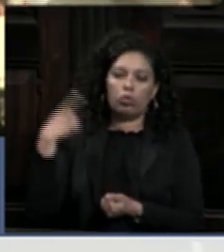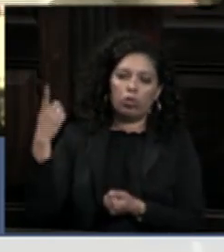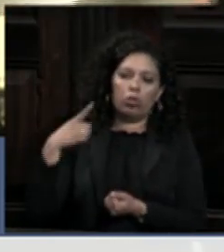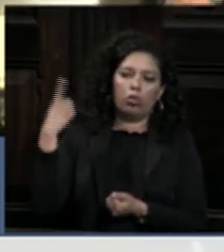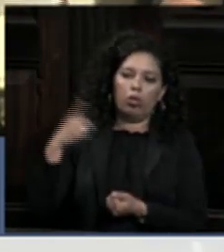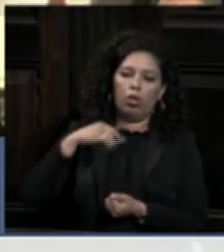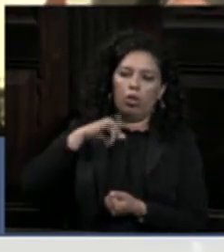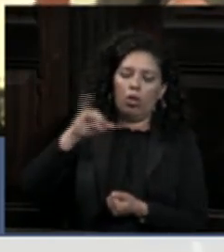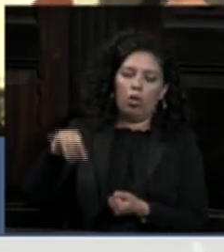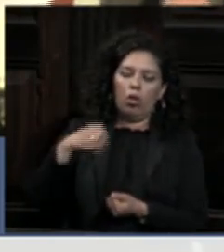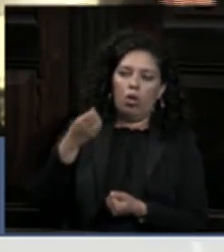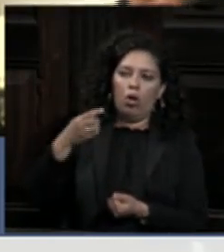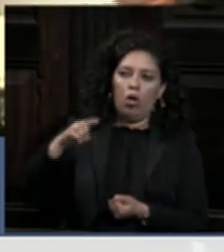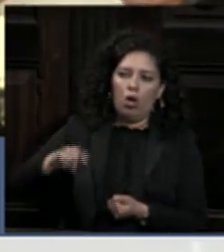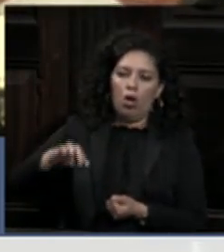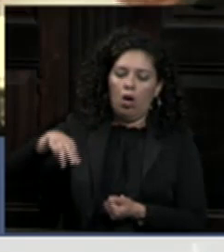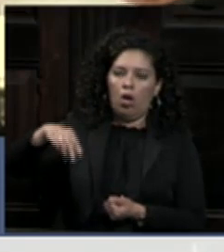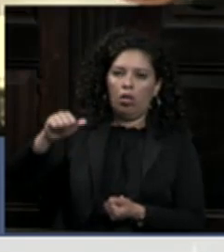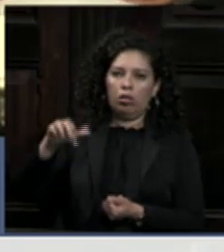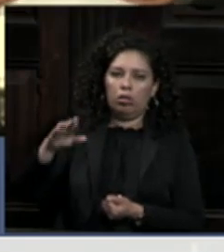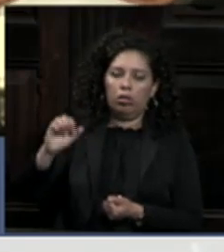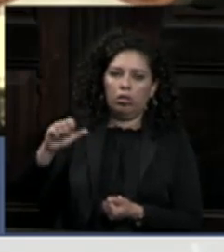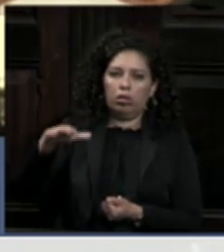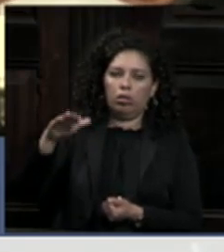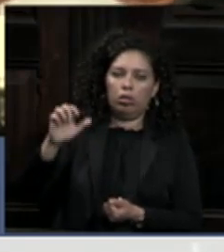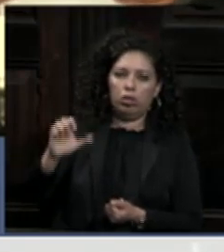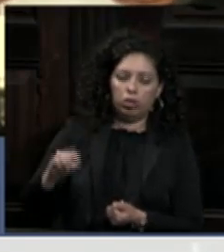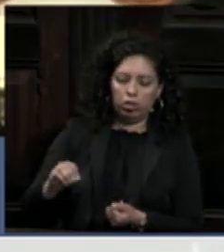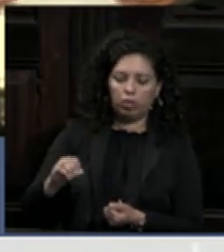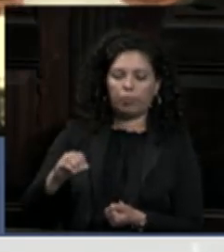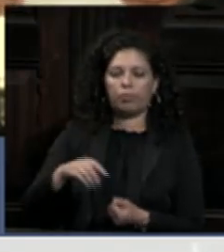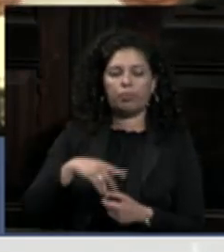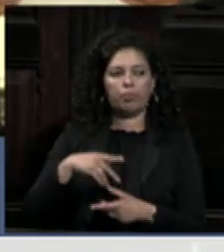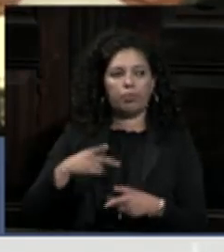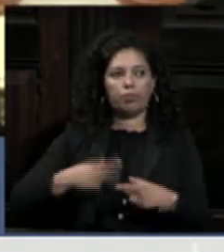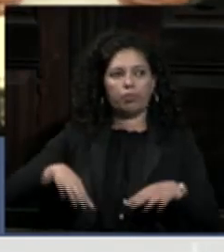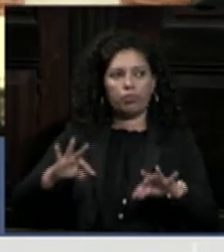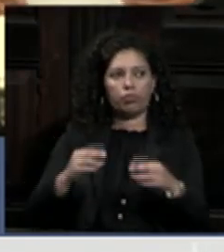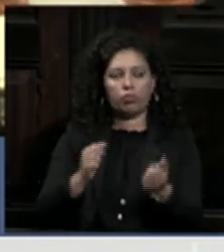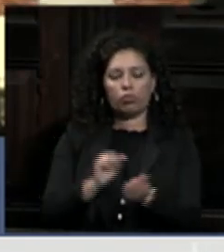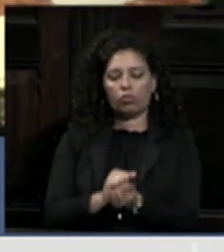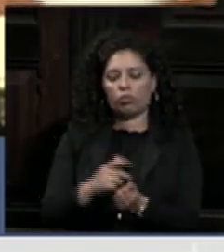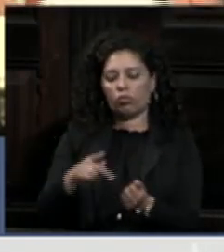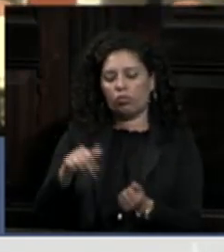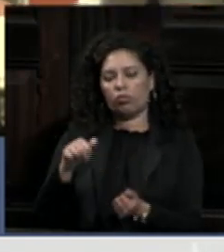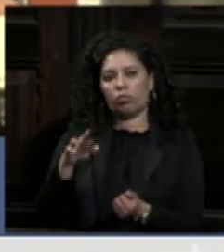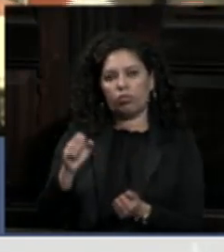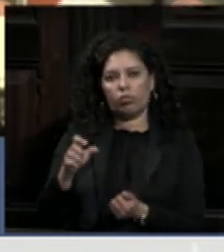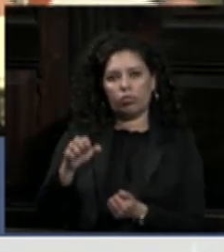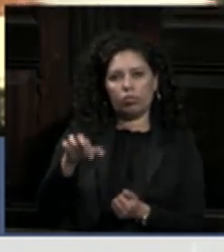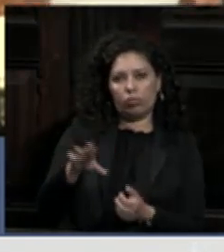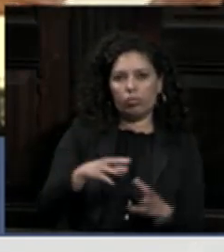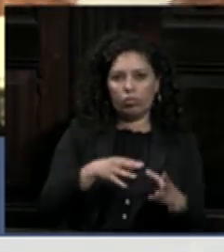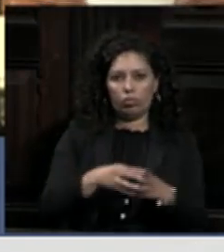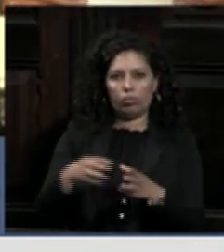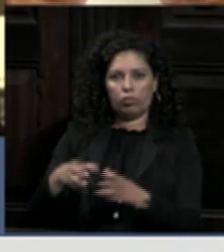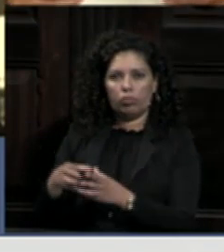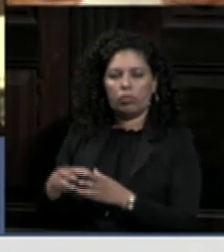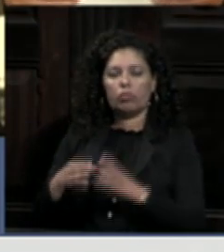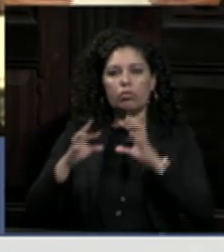martins no bairro parque califórnia mas sim de câmbio o outro da casa aparecida comissão de indicação legislativa